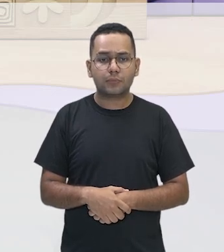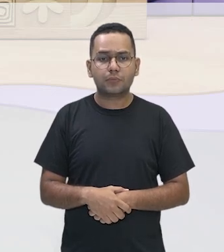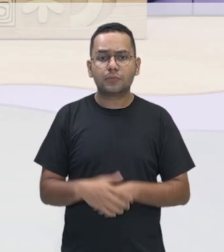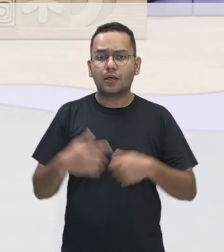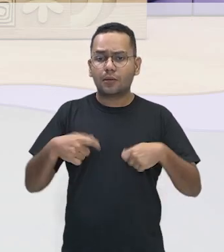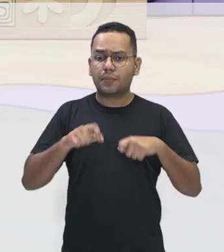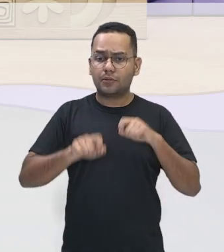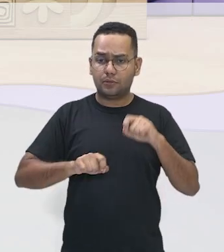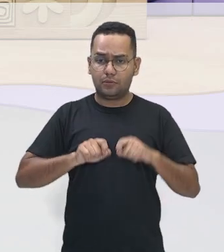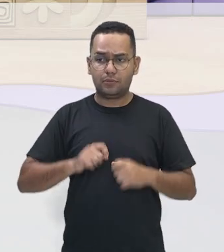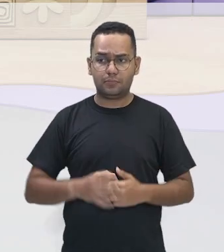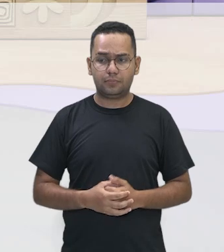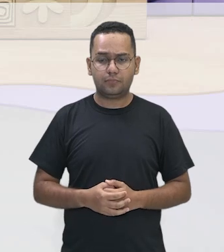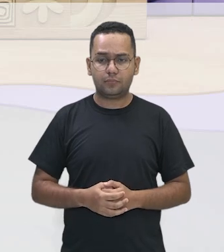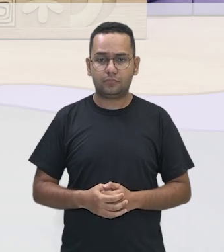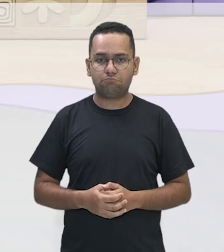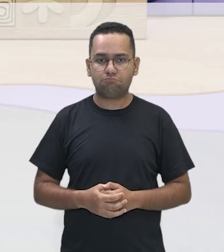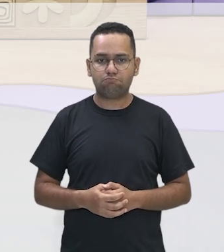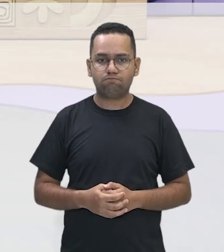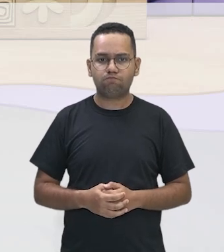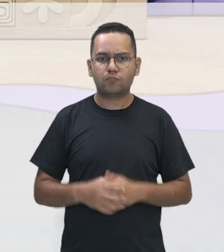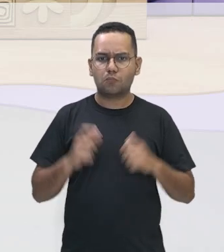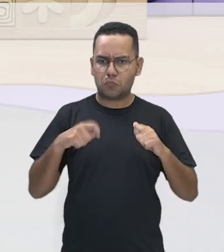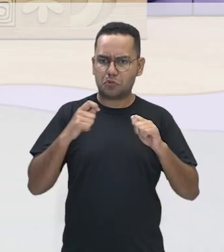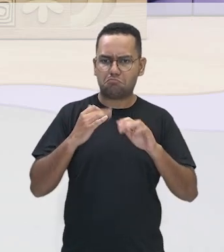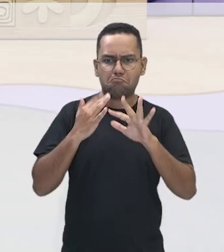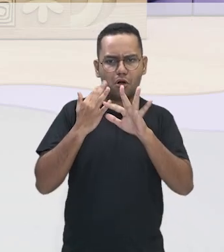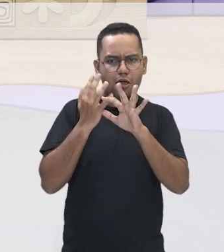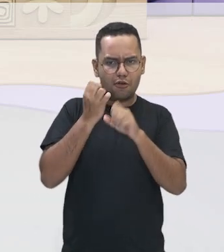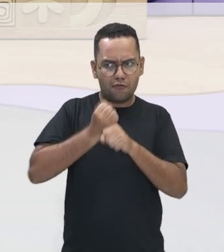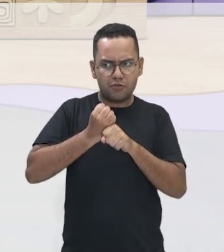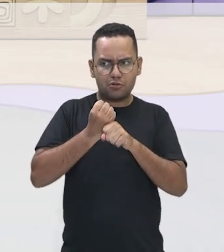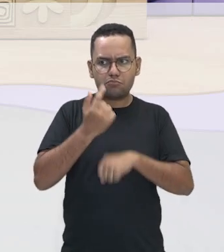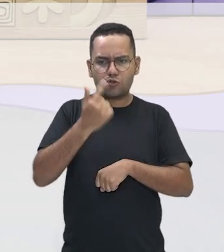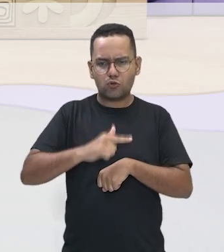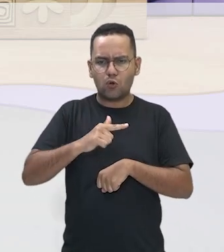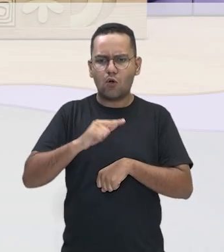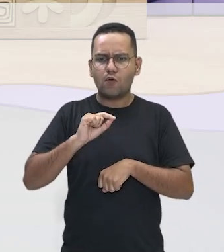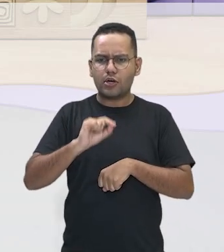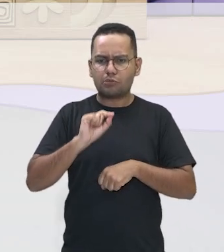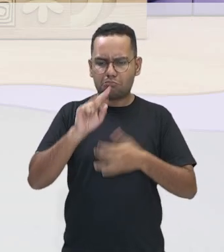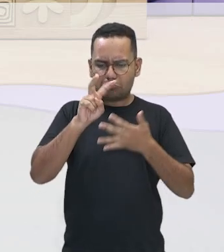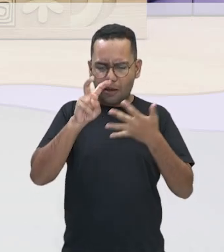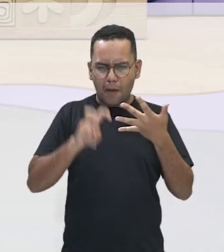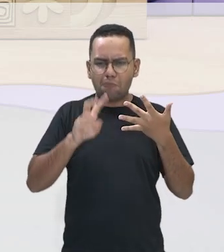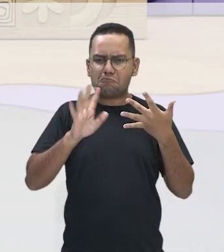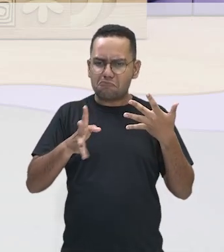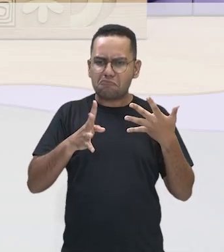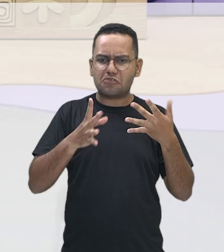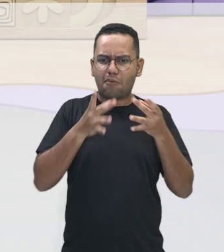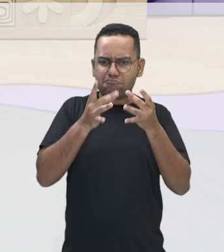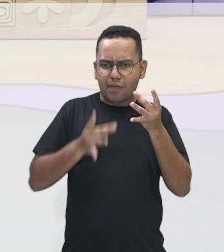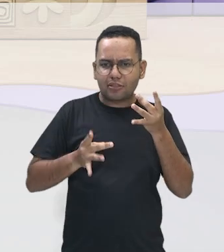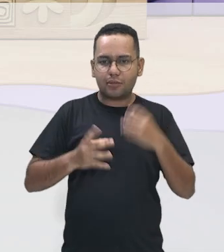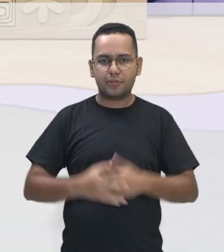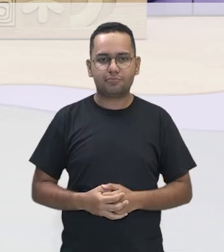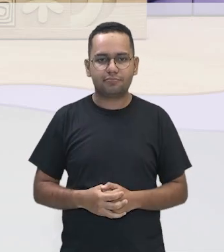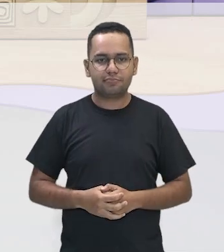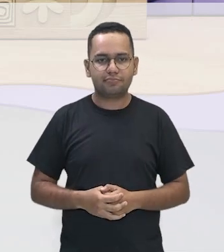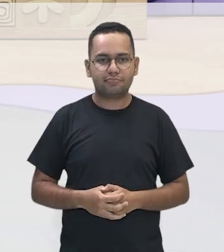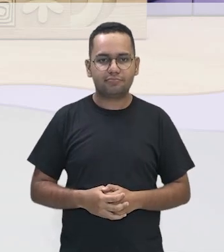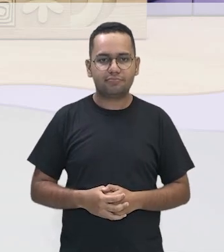fazer uma boa revisão e revisitar esses temas de maneira salutar, ok? Então, muito obrigado a você que